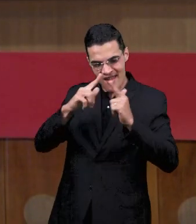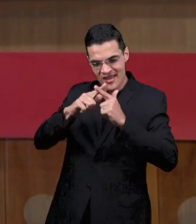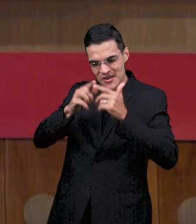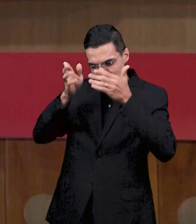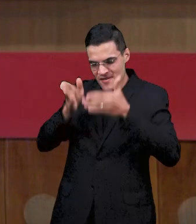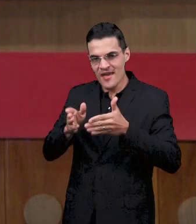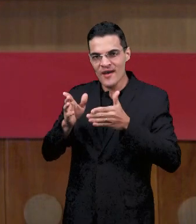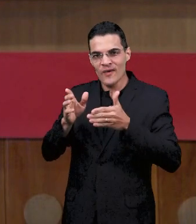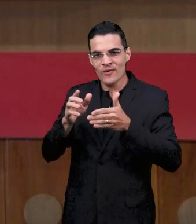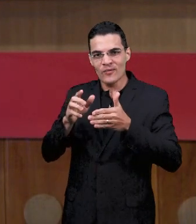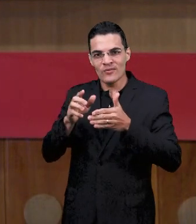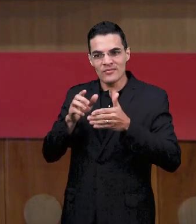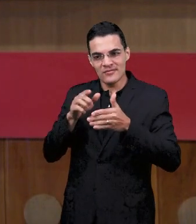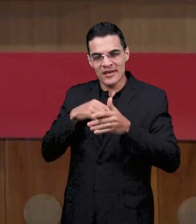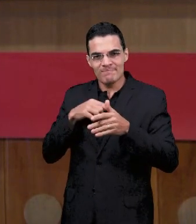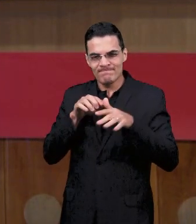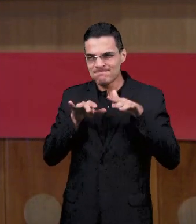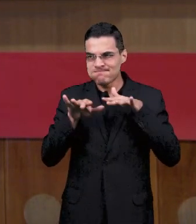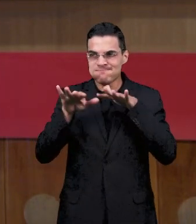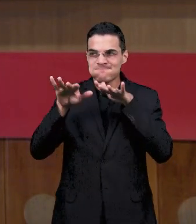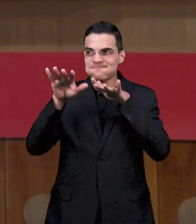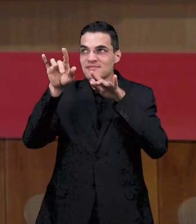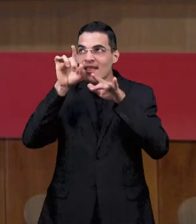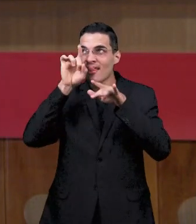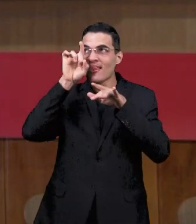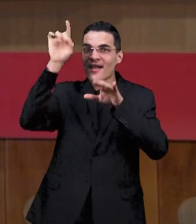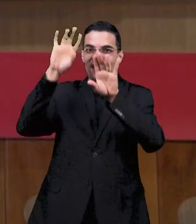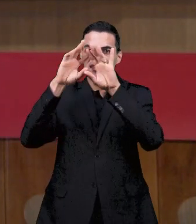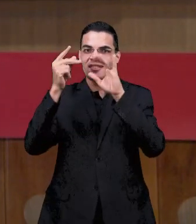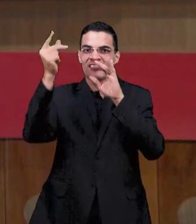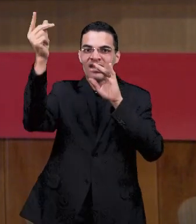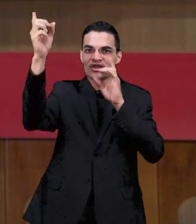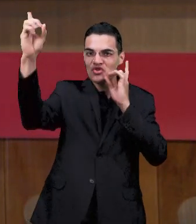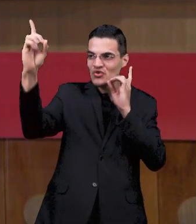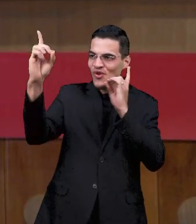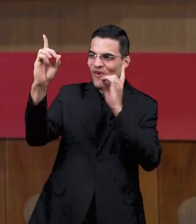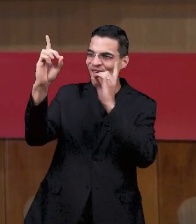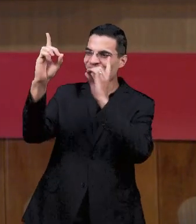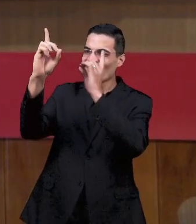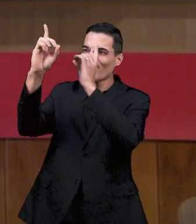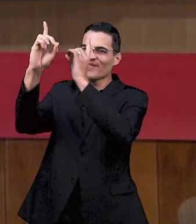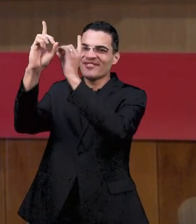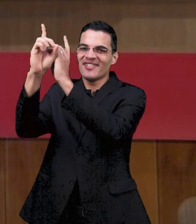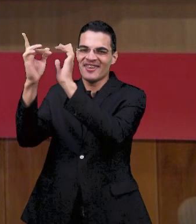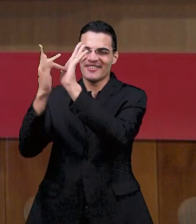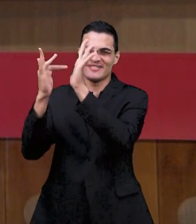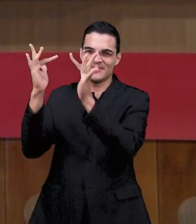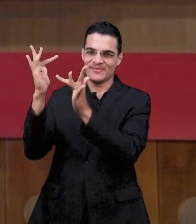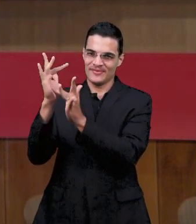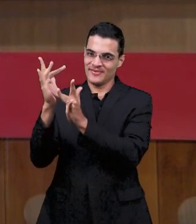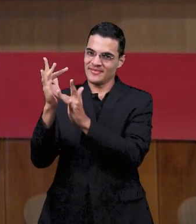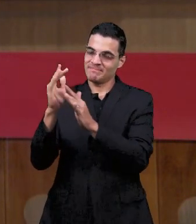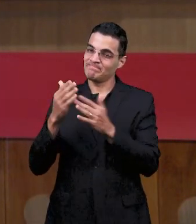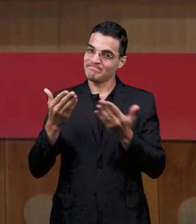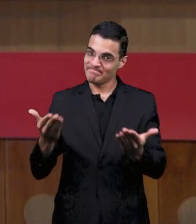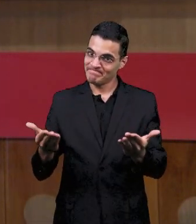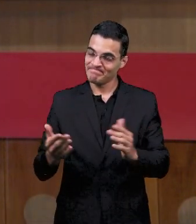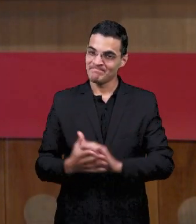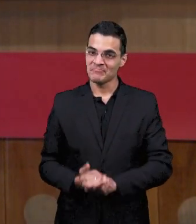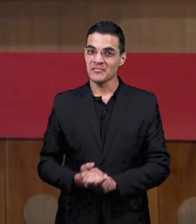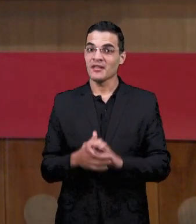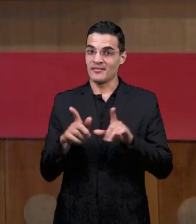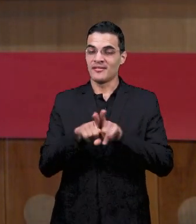com o Senhor Jesus. Interessante que em todo o Velho Testamento, a noiva, ela sempre usava o